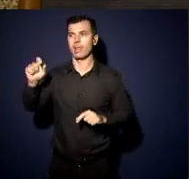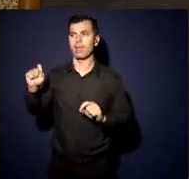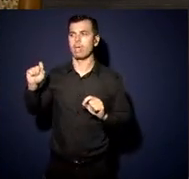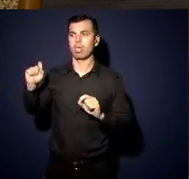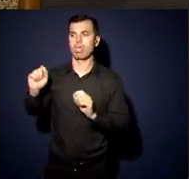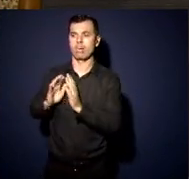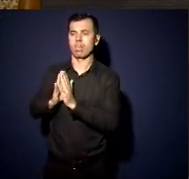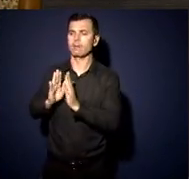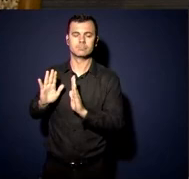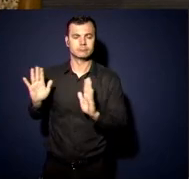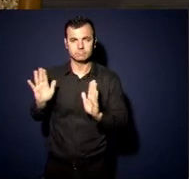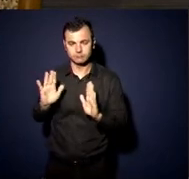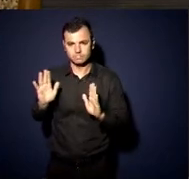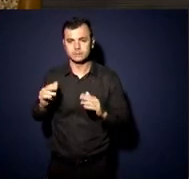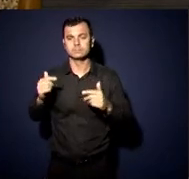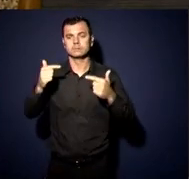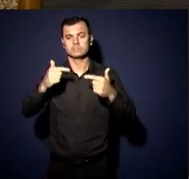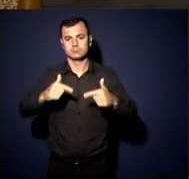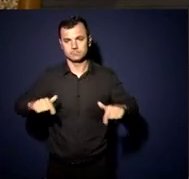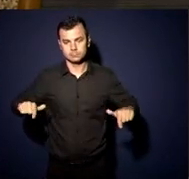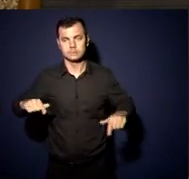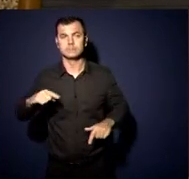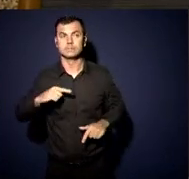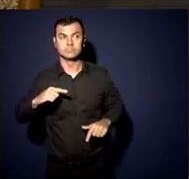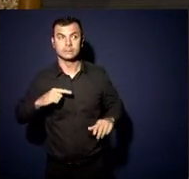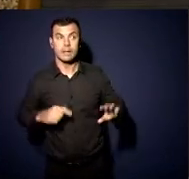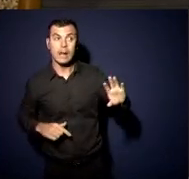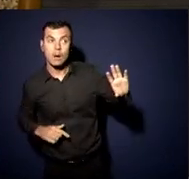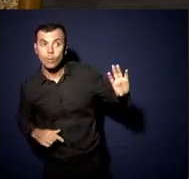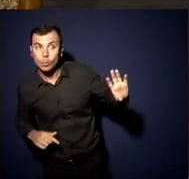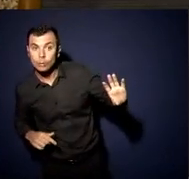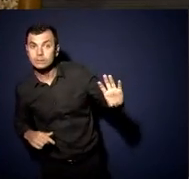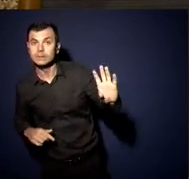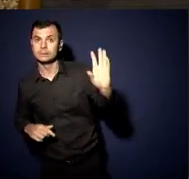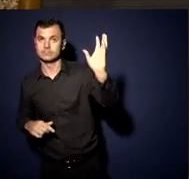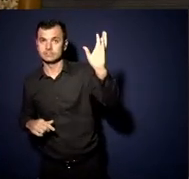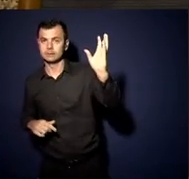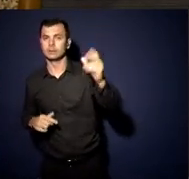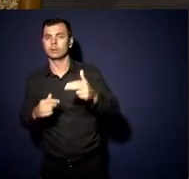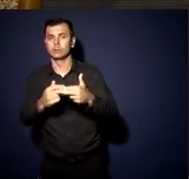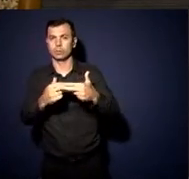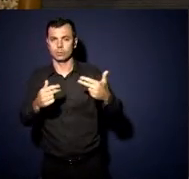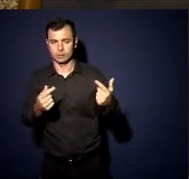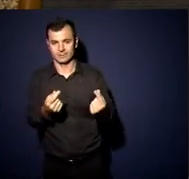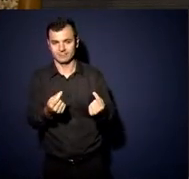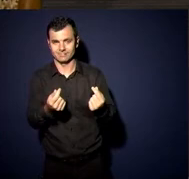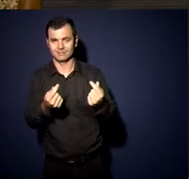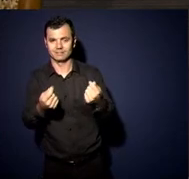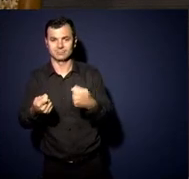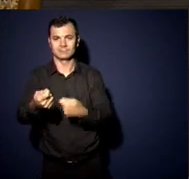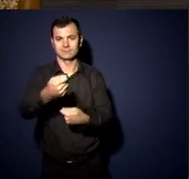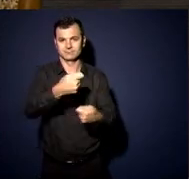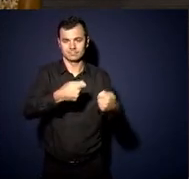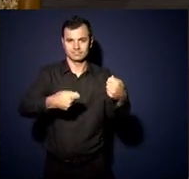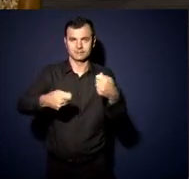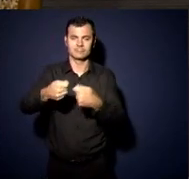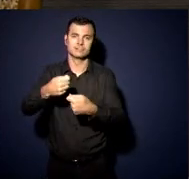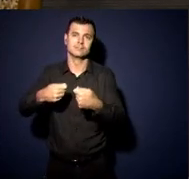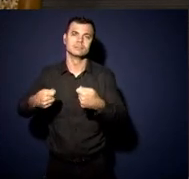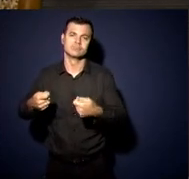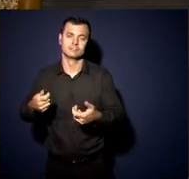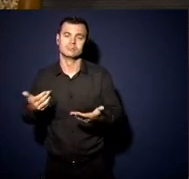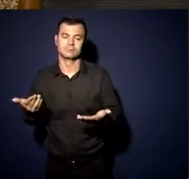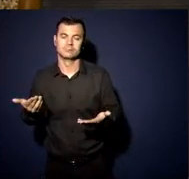a gente tá lidando com o caso que testou a estrutura de freios e contrapesos no mercado de capitais a gente eu sou